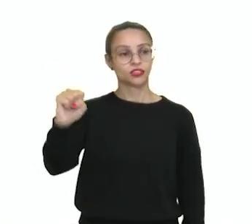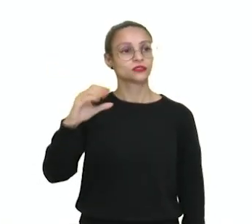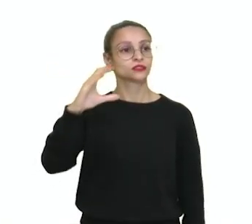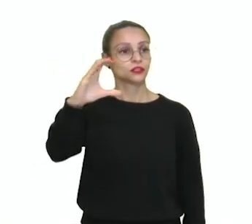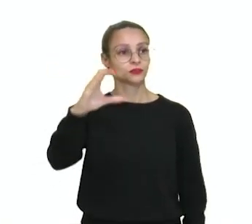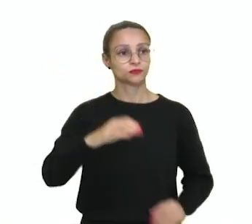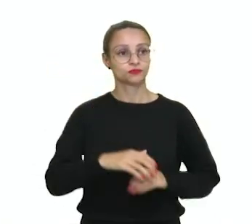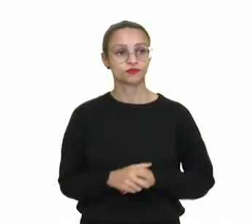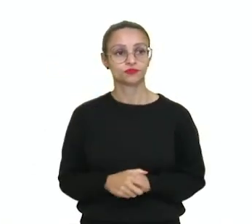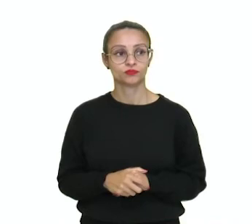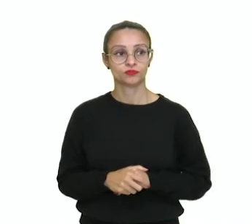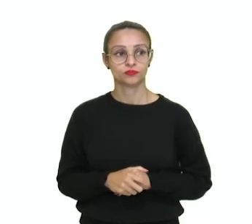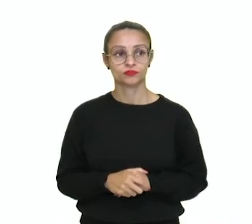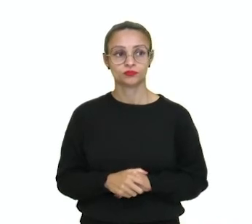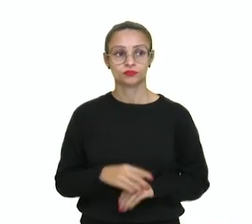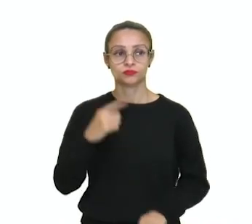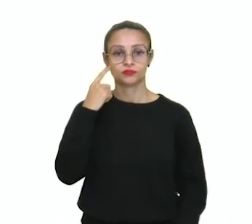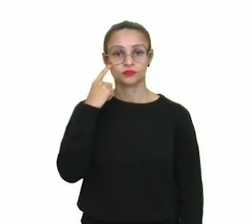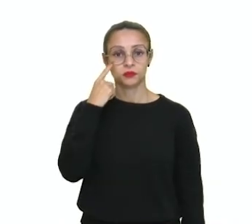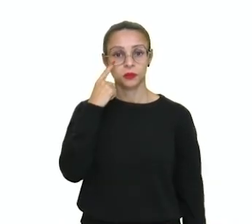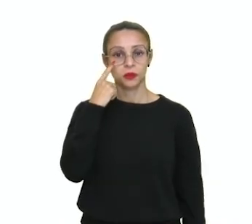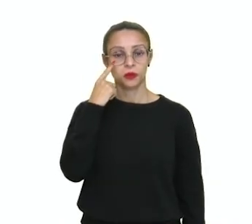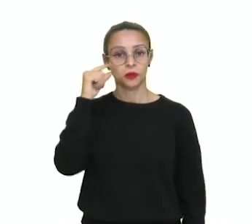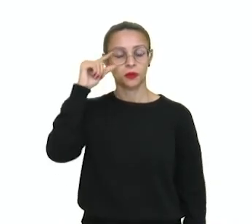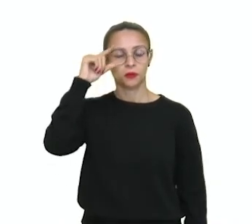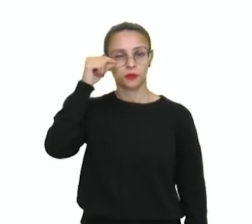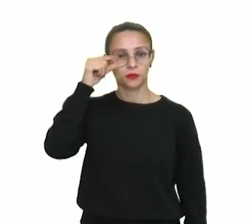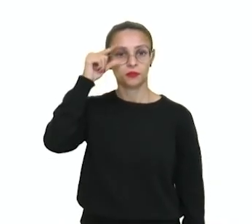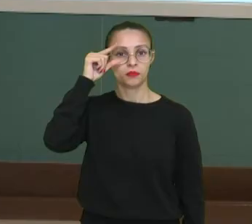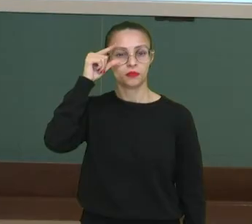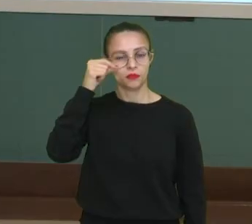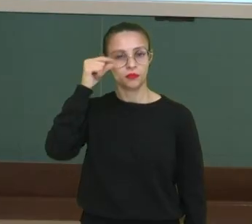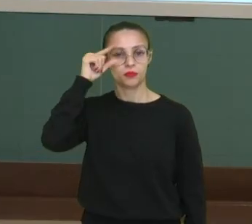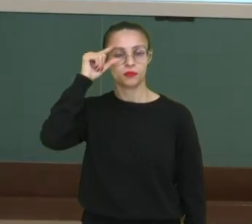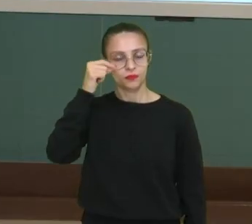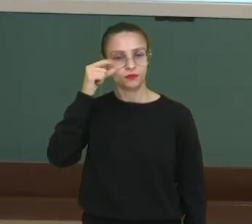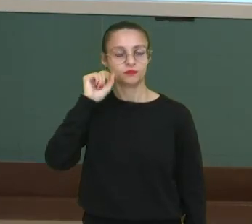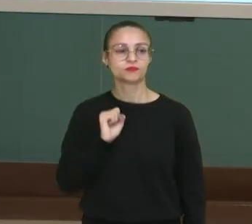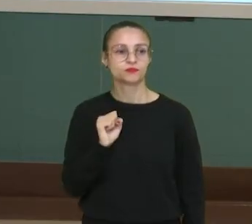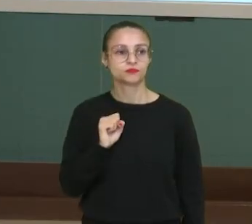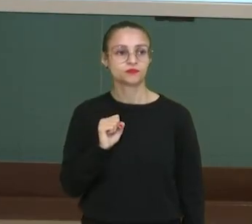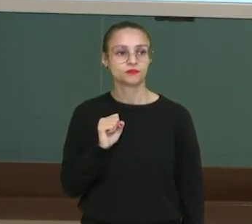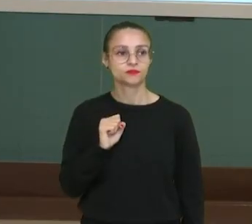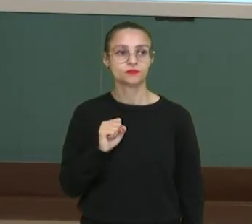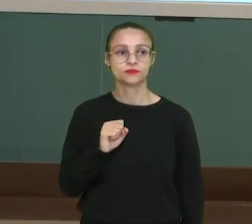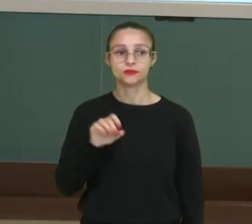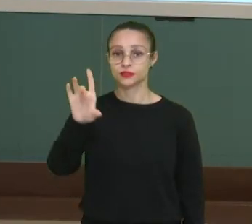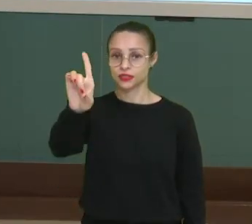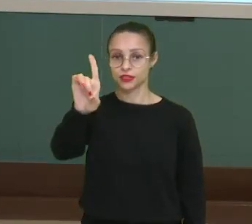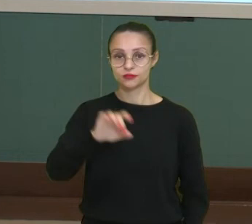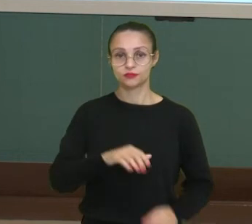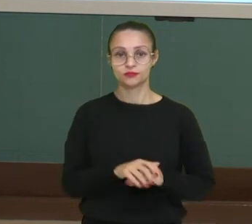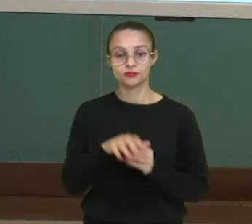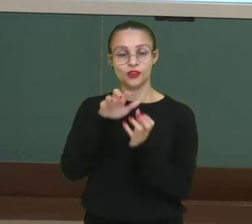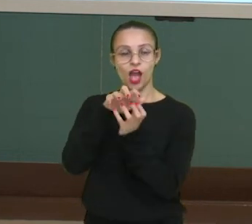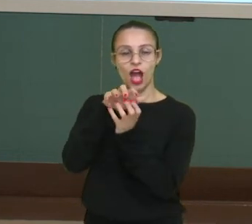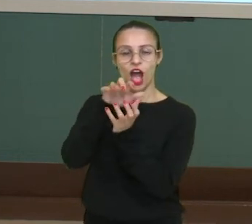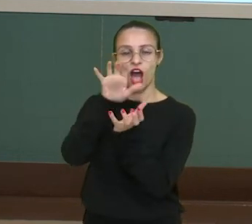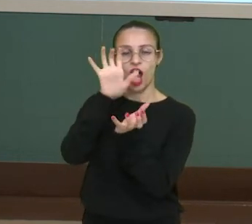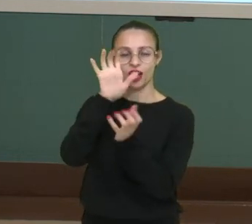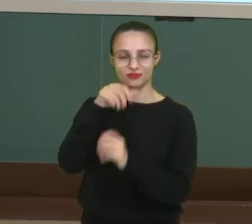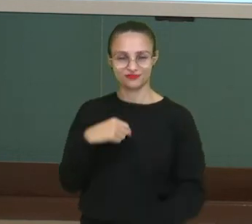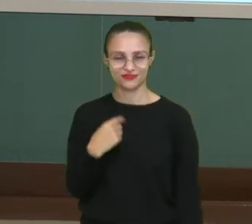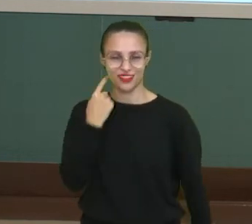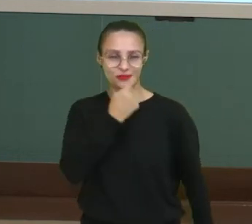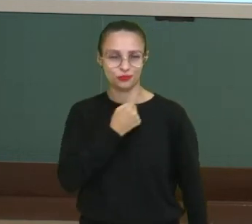C. Contrair a pupila. Uma estrutura dos nossos olhos. D. Abrir